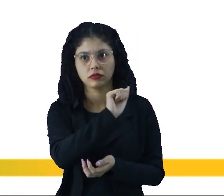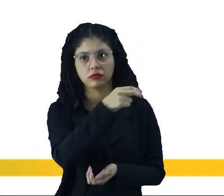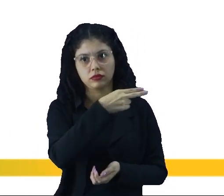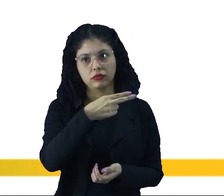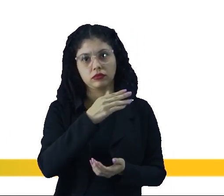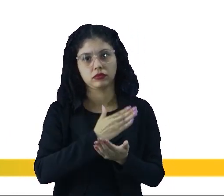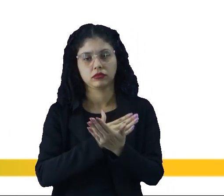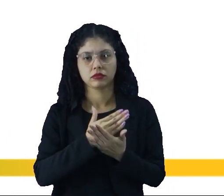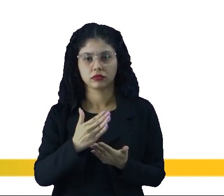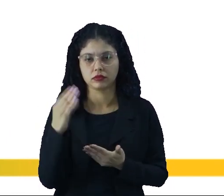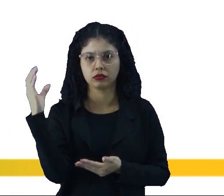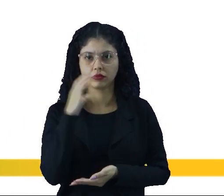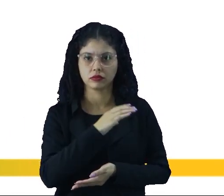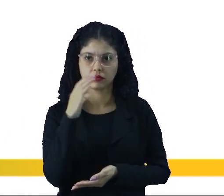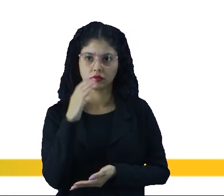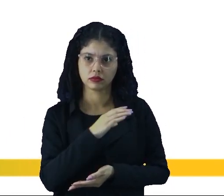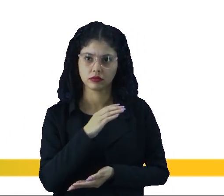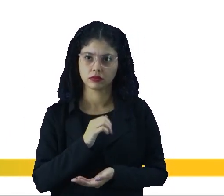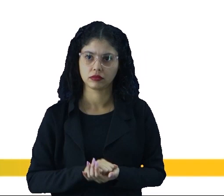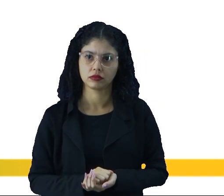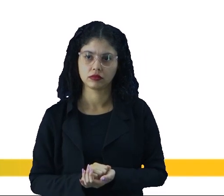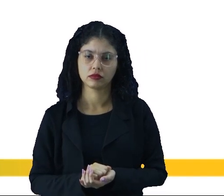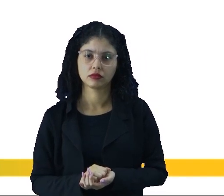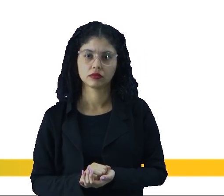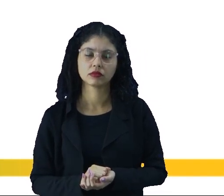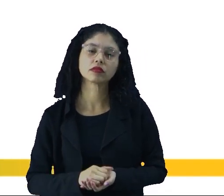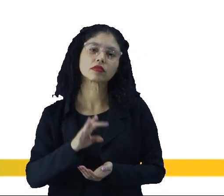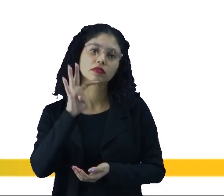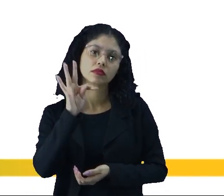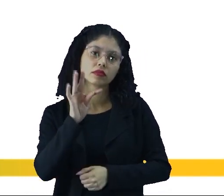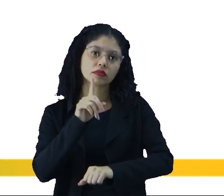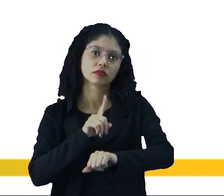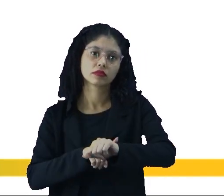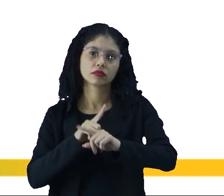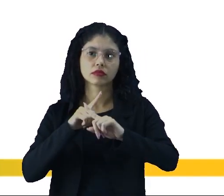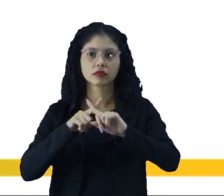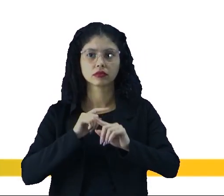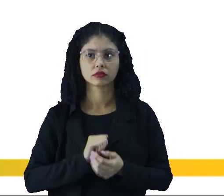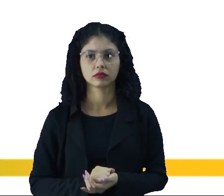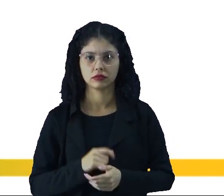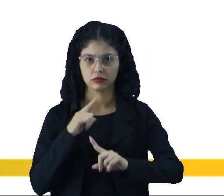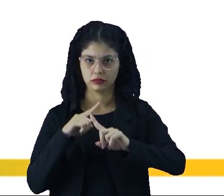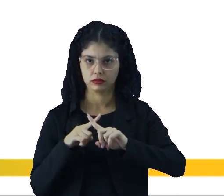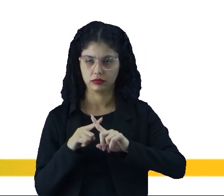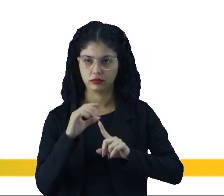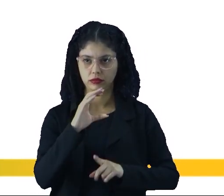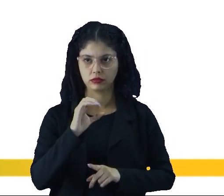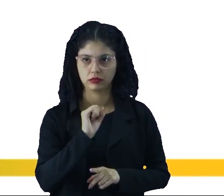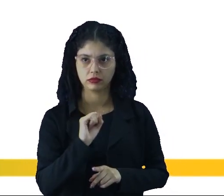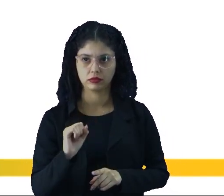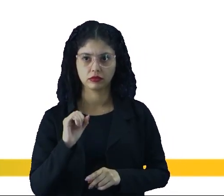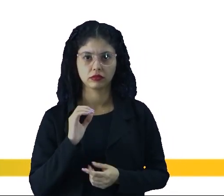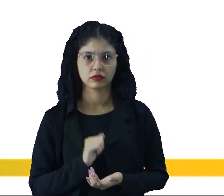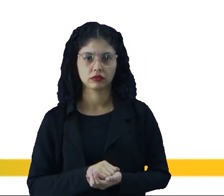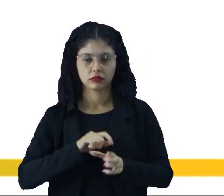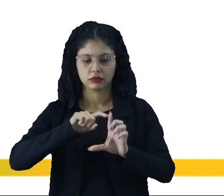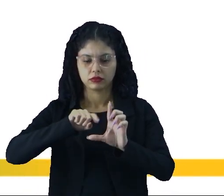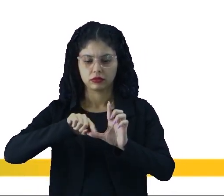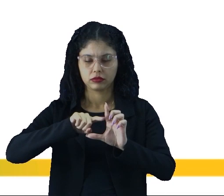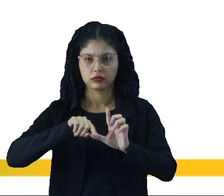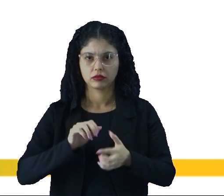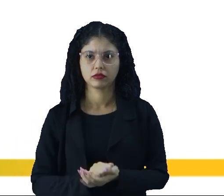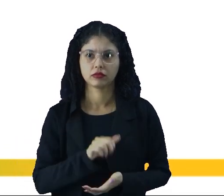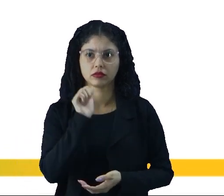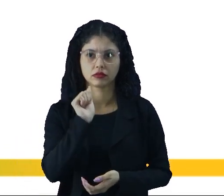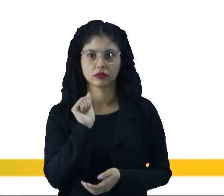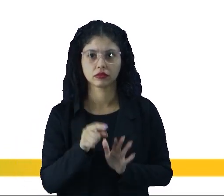A igual de V0, a velocidade inicial, vezes o tempo, vezes o cosseno do ângulo.